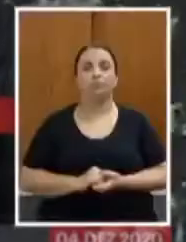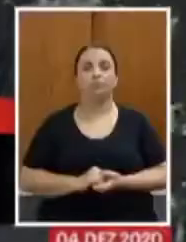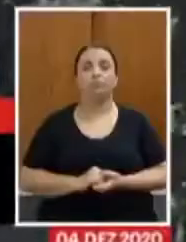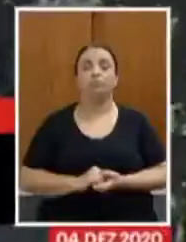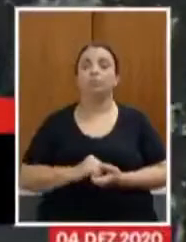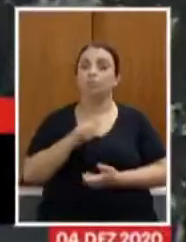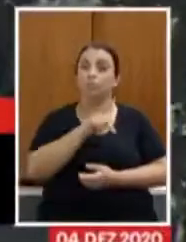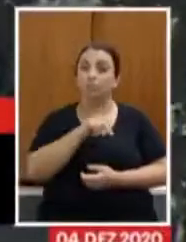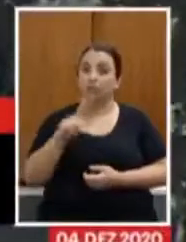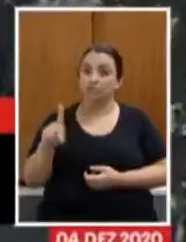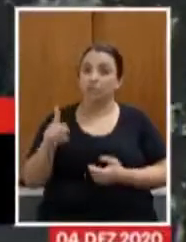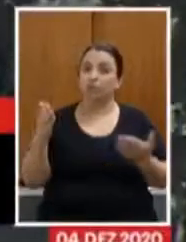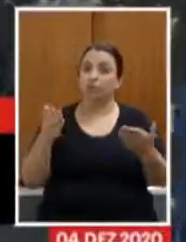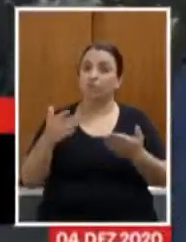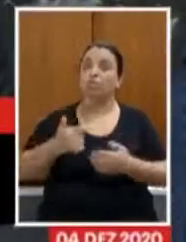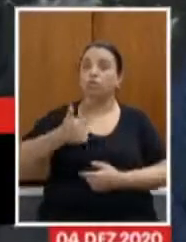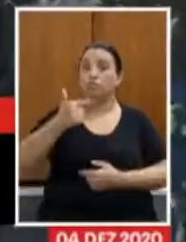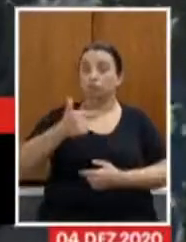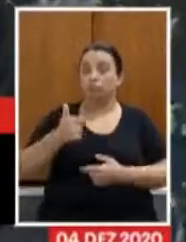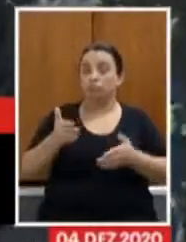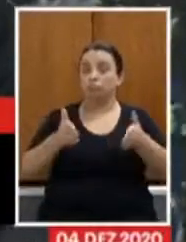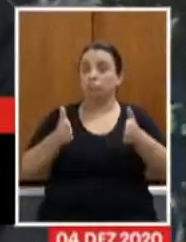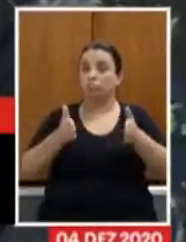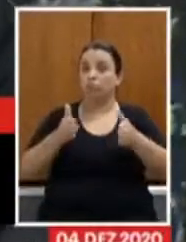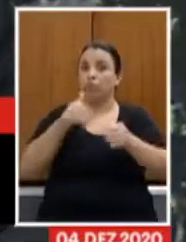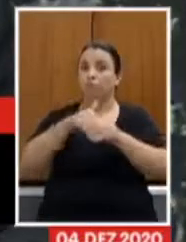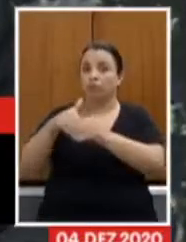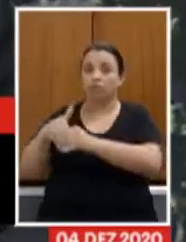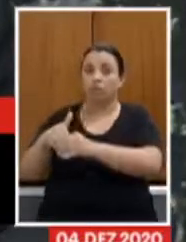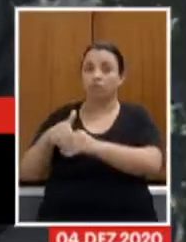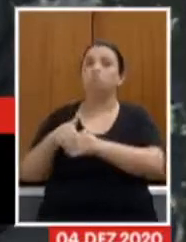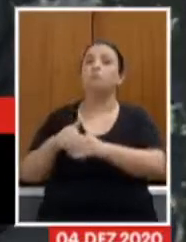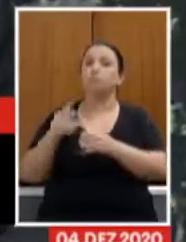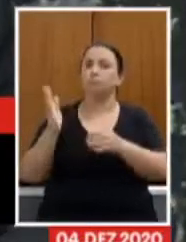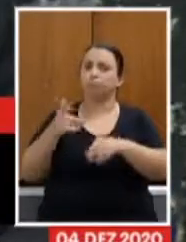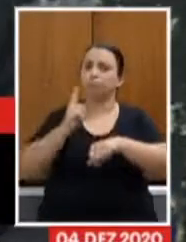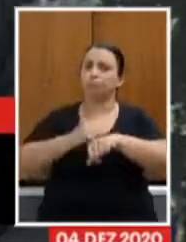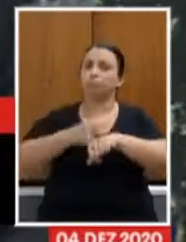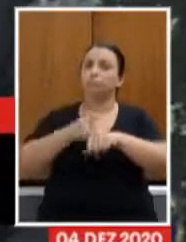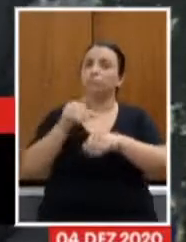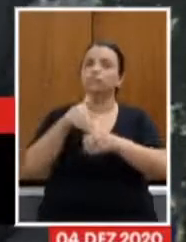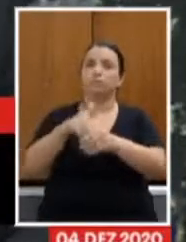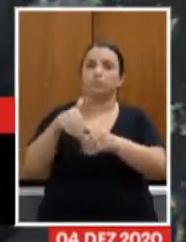A presidência vai proceder à segunda chamada de votação. Em votação.